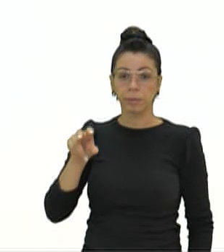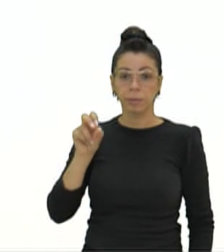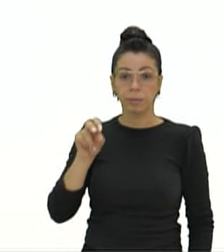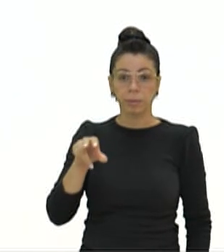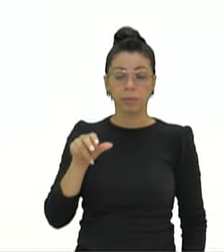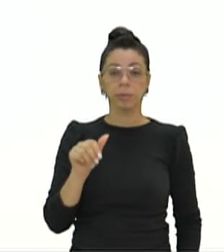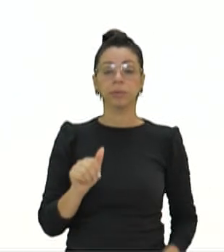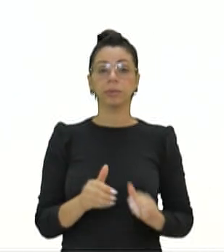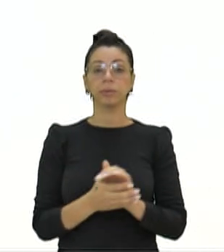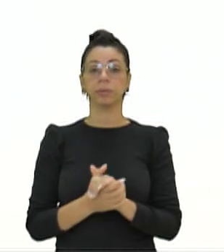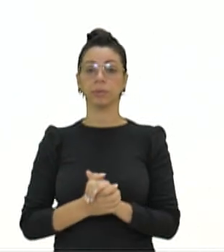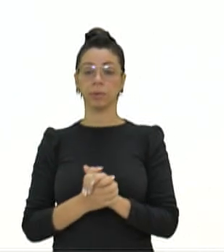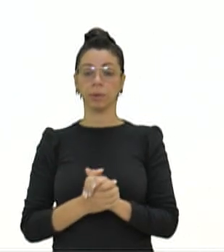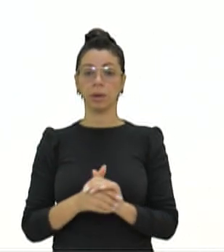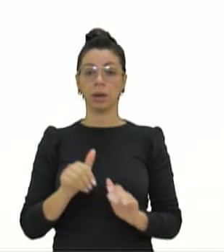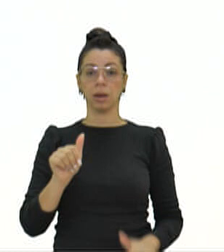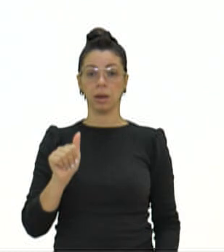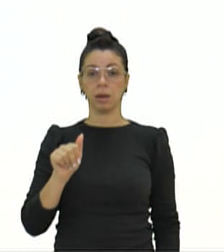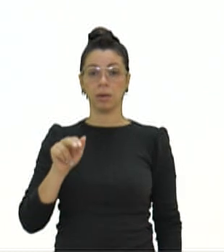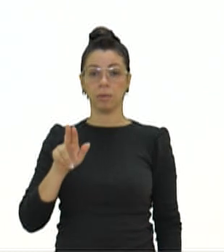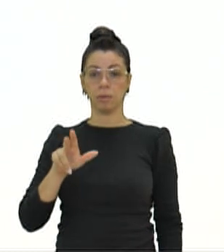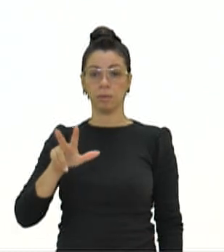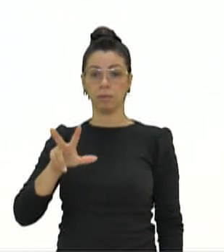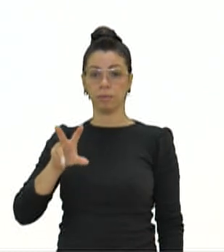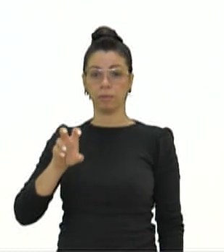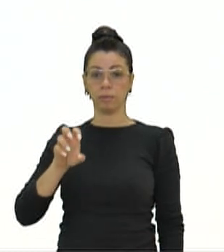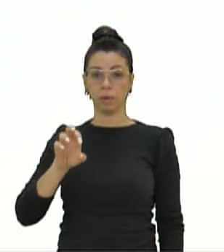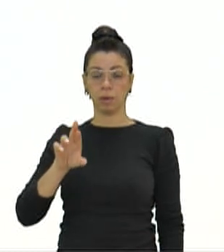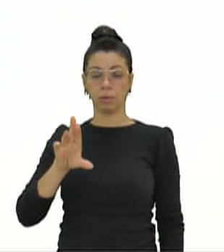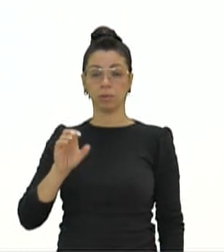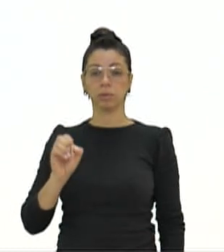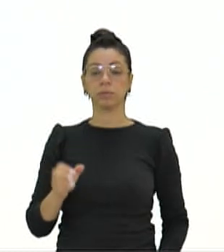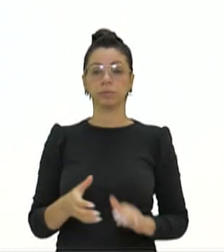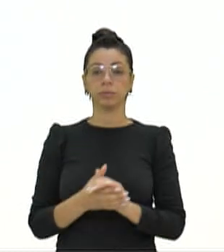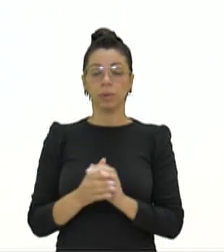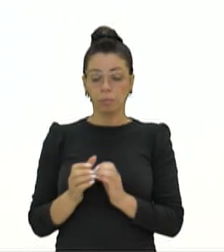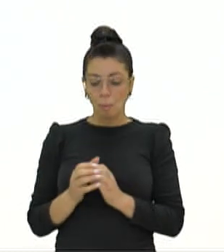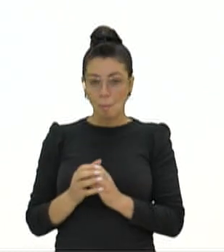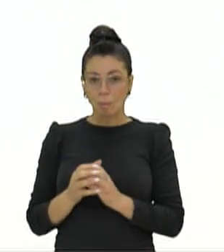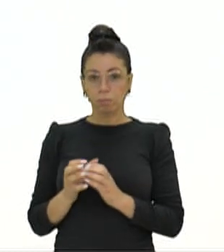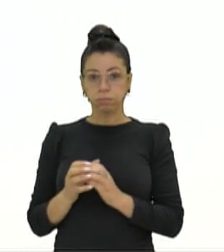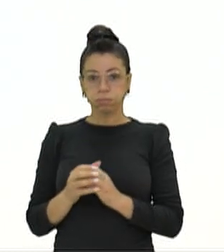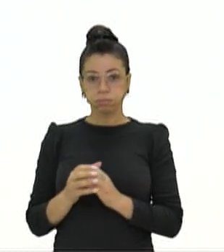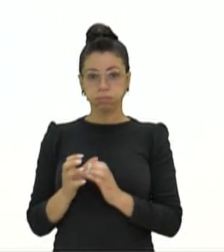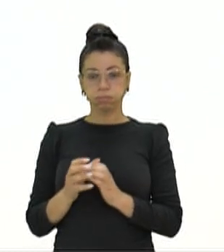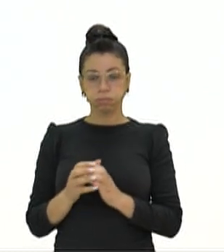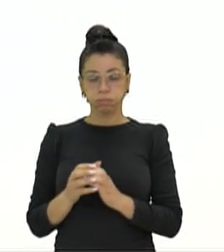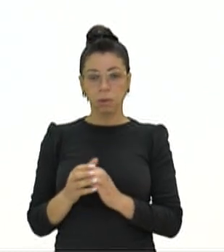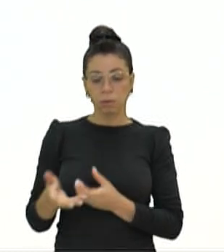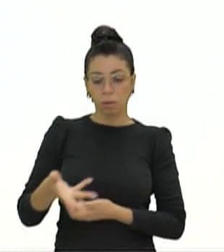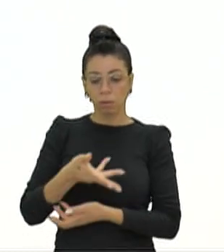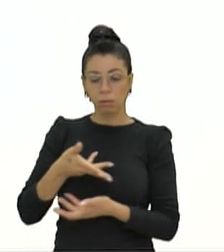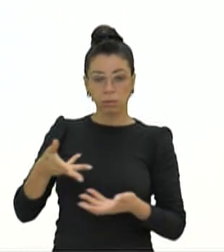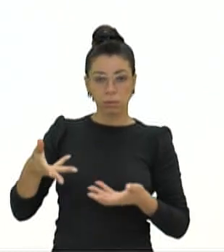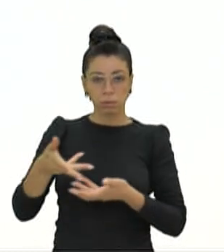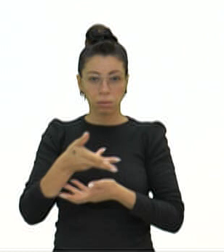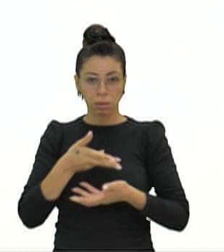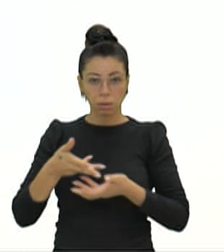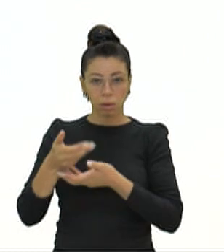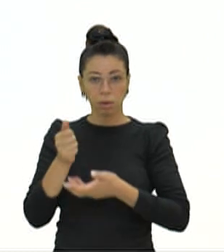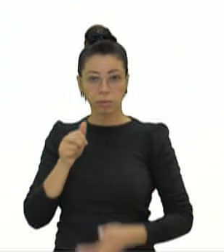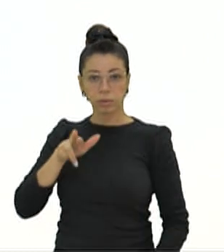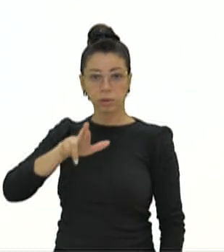nos alvéolos pulmonares, que são aquelas bexiguinhas microscópicas onde as trocas gasosas